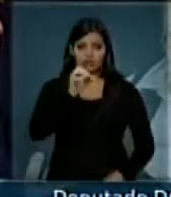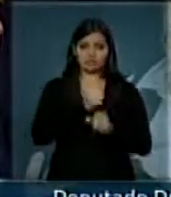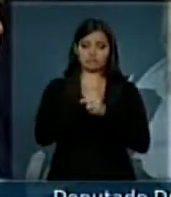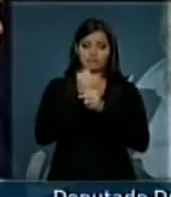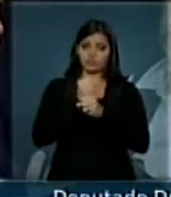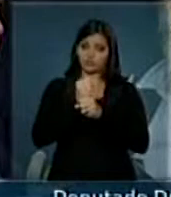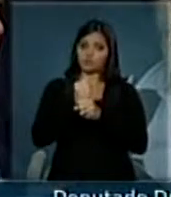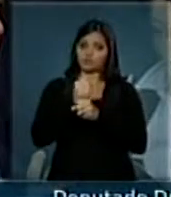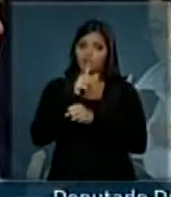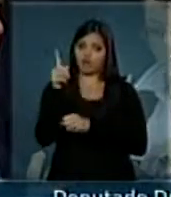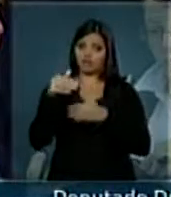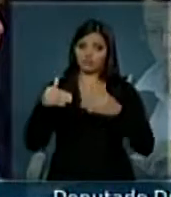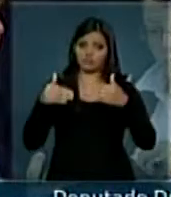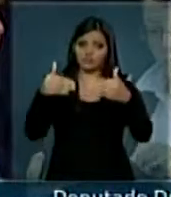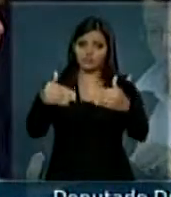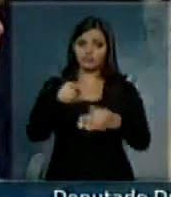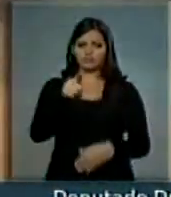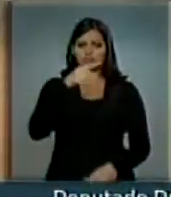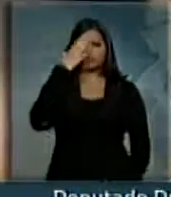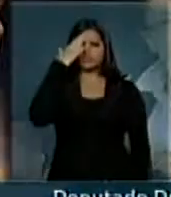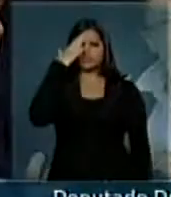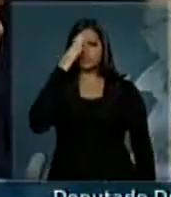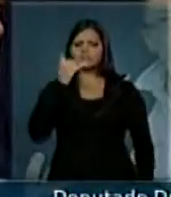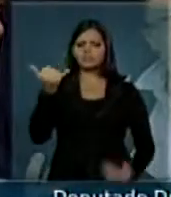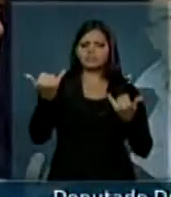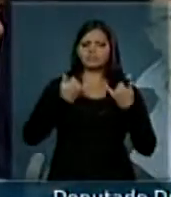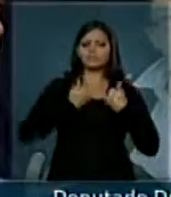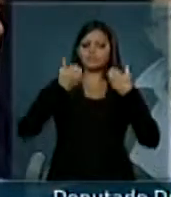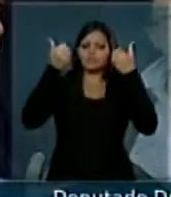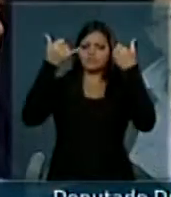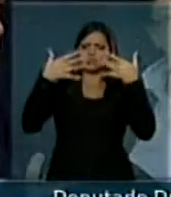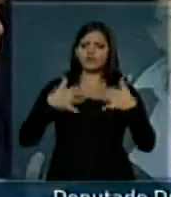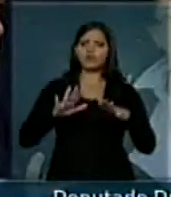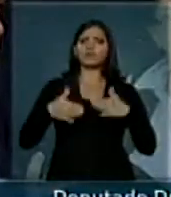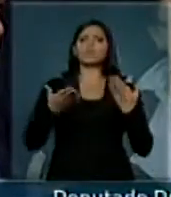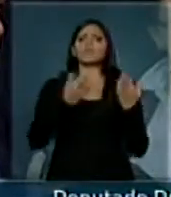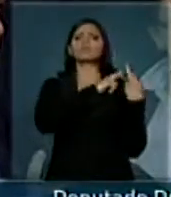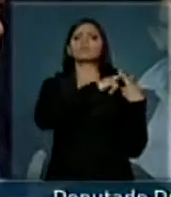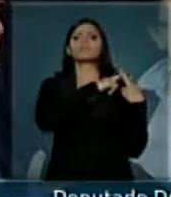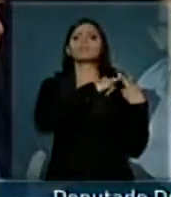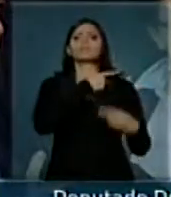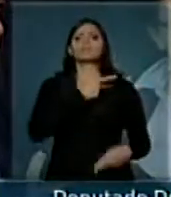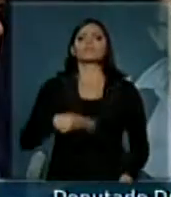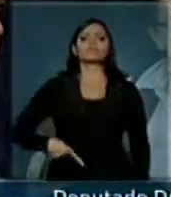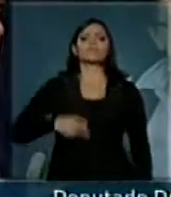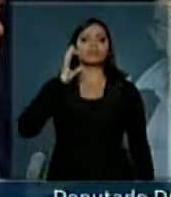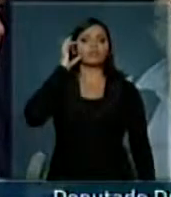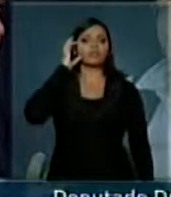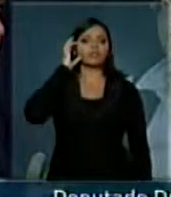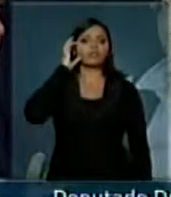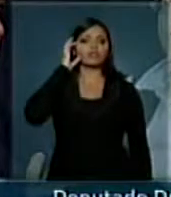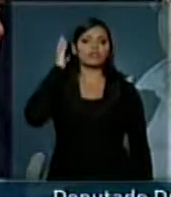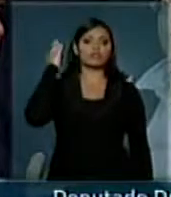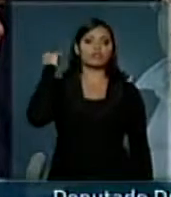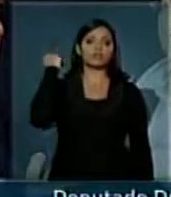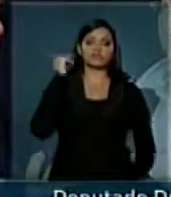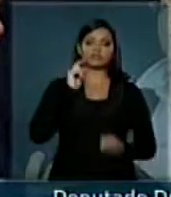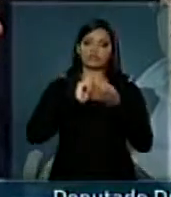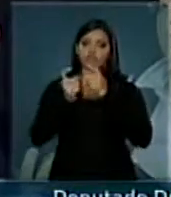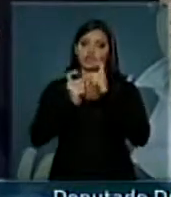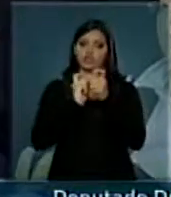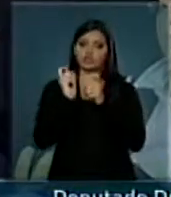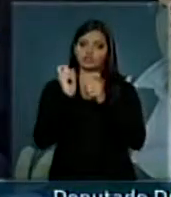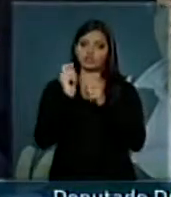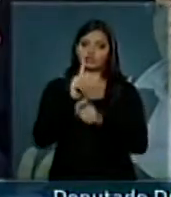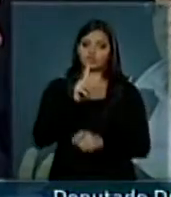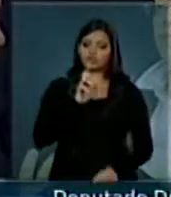né, se ele sabe informar qual foi o papel da presidente Dilma Rousseff, à época, como gerente das